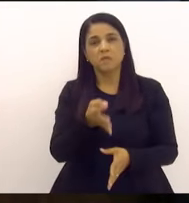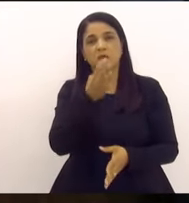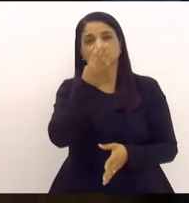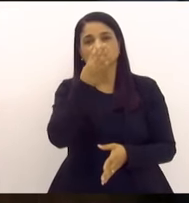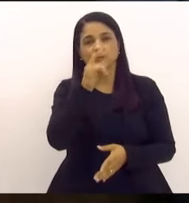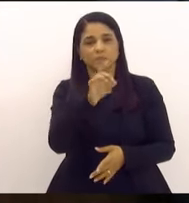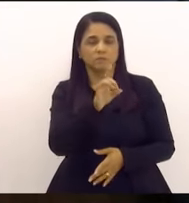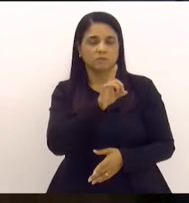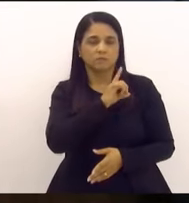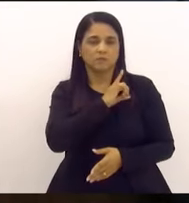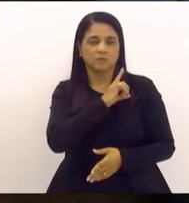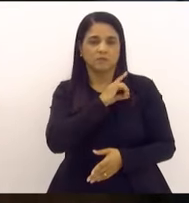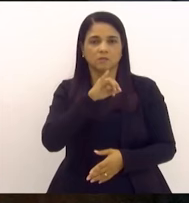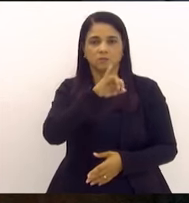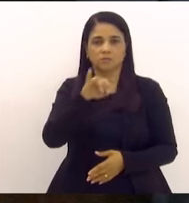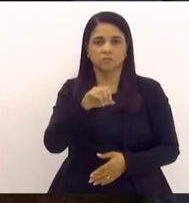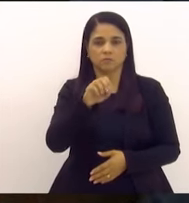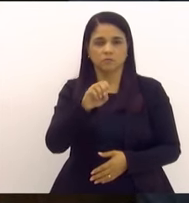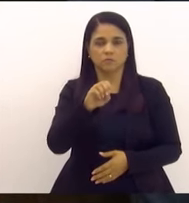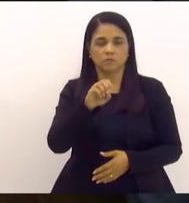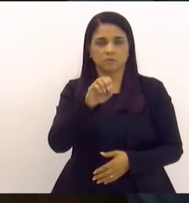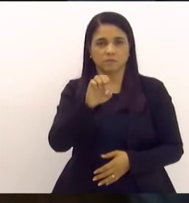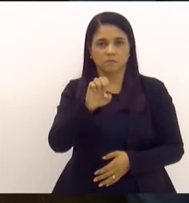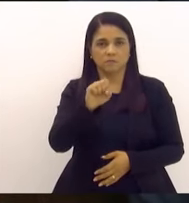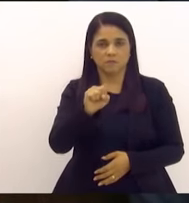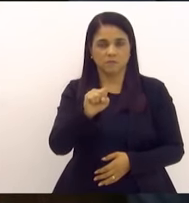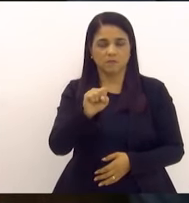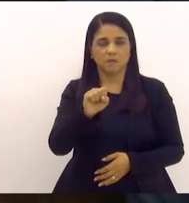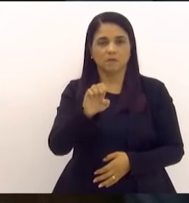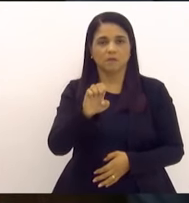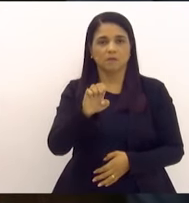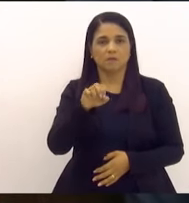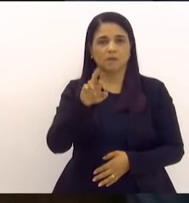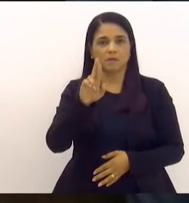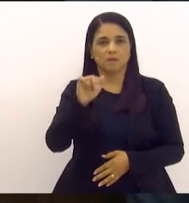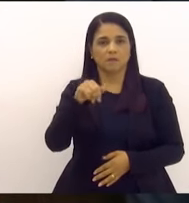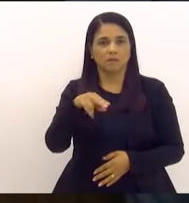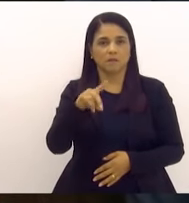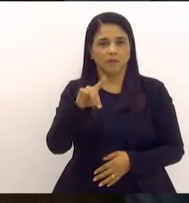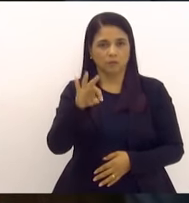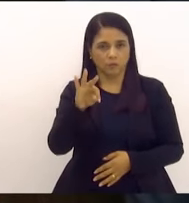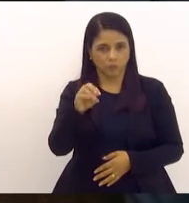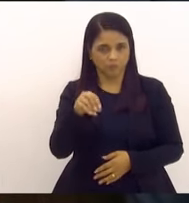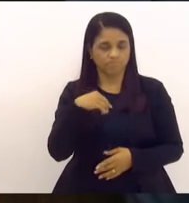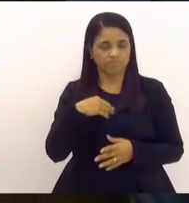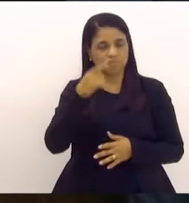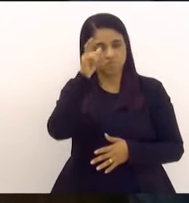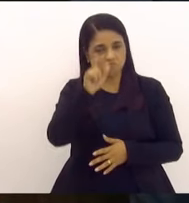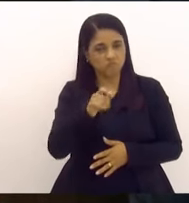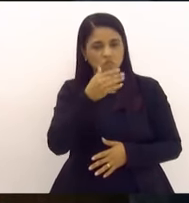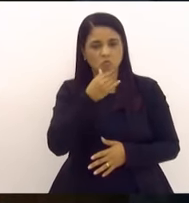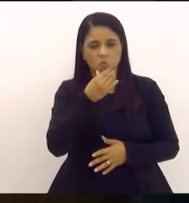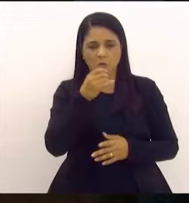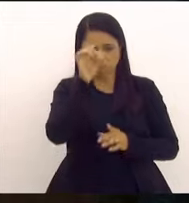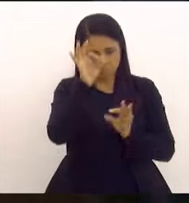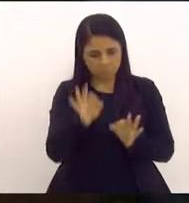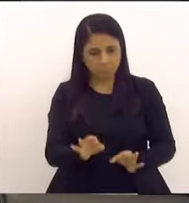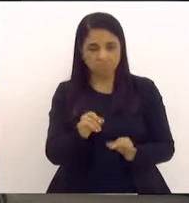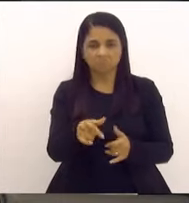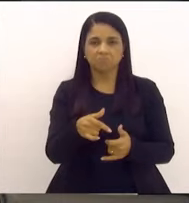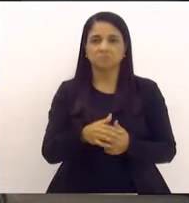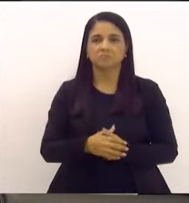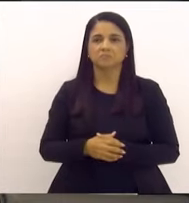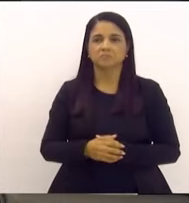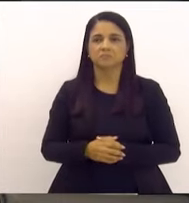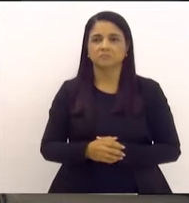pelo delegado Zé Renato, que sempre foi um homem íntegro à frente da Polícia do Estado do Rio de Janeiro. Muito obrigado, deputado